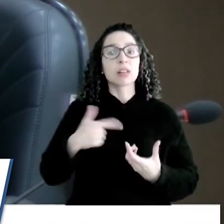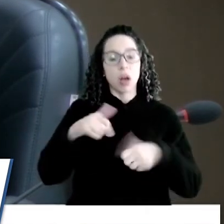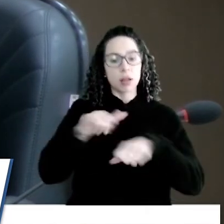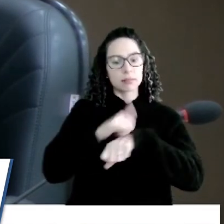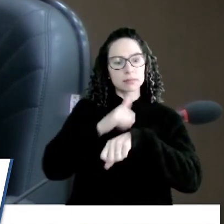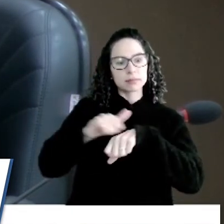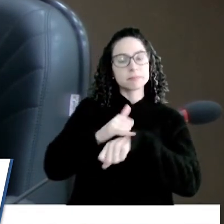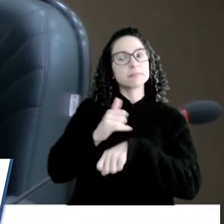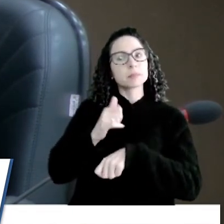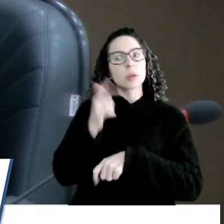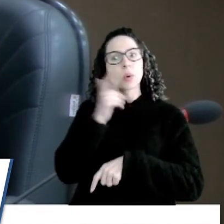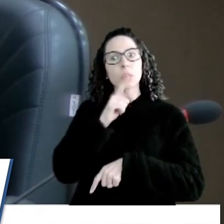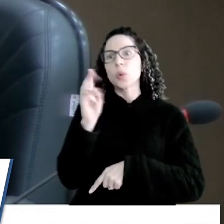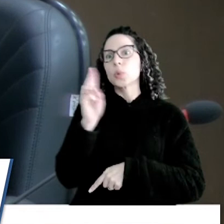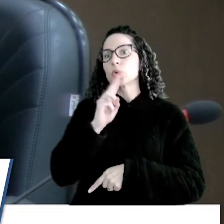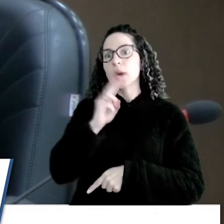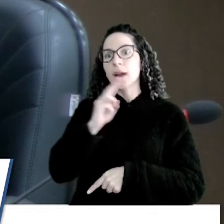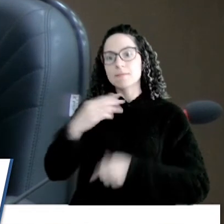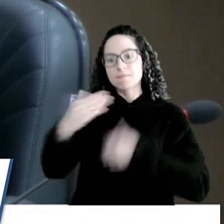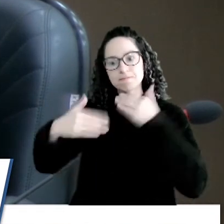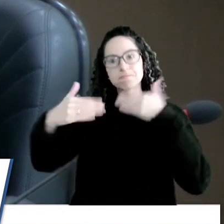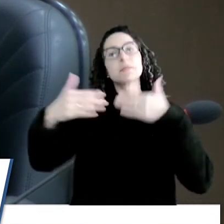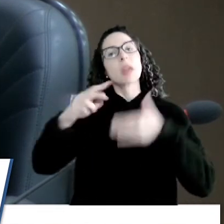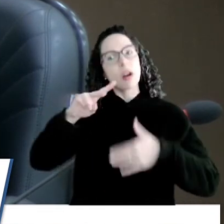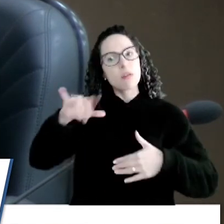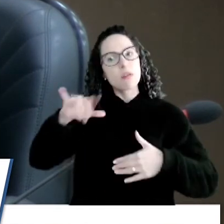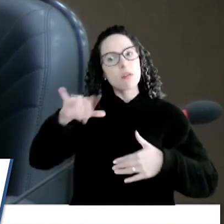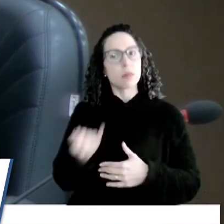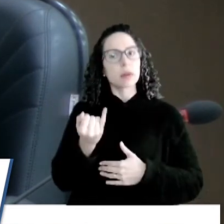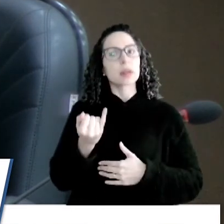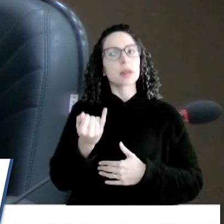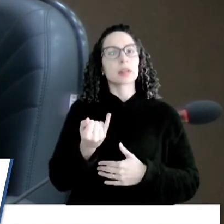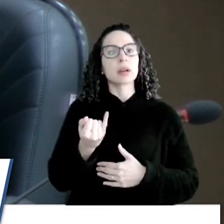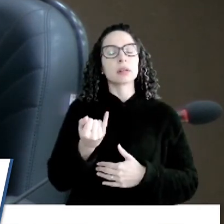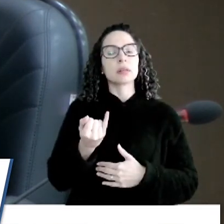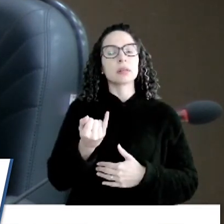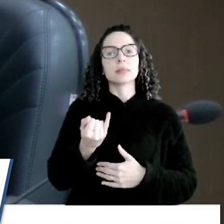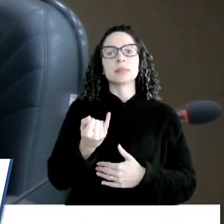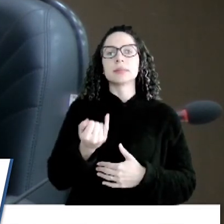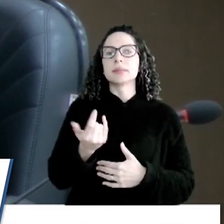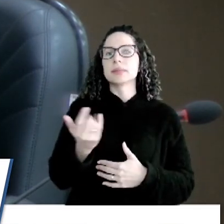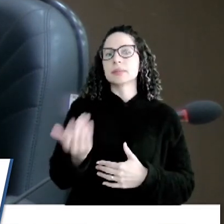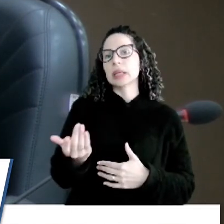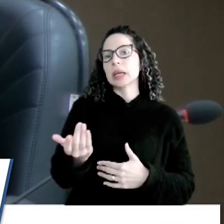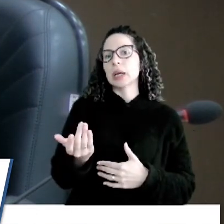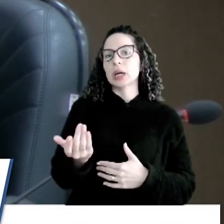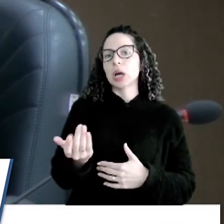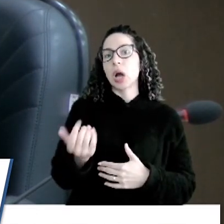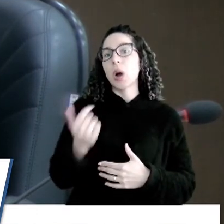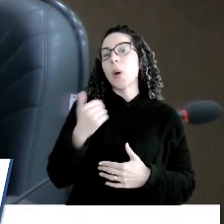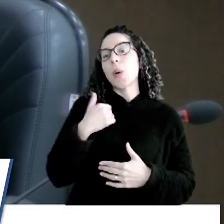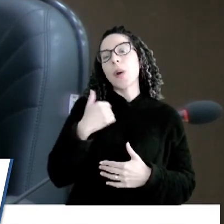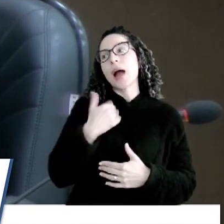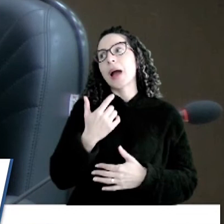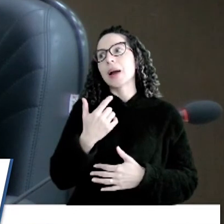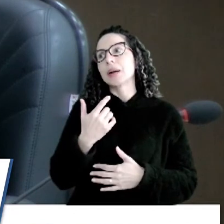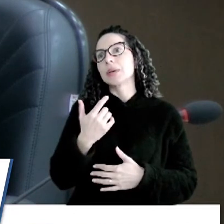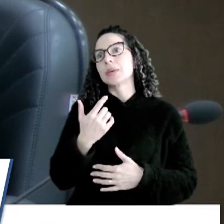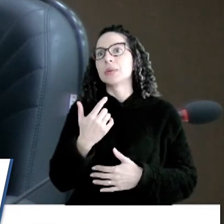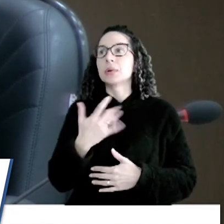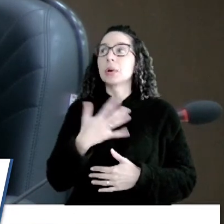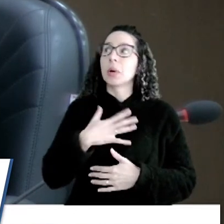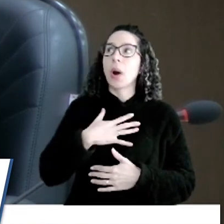acelerar, vamos utilizar. Então, não é porque eu não prefiro assim que tenha que ser